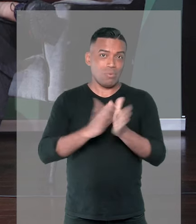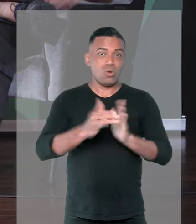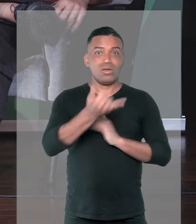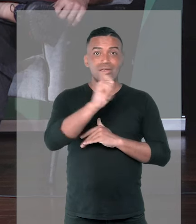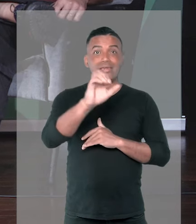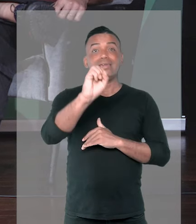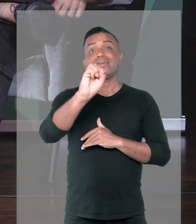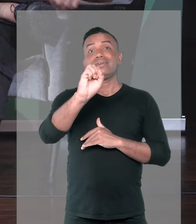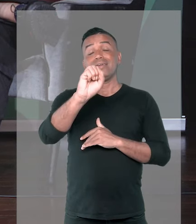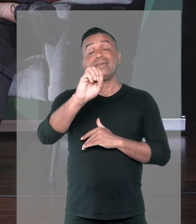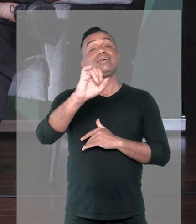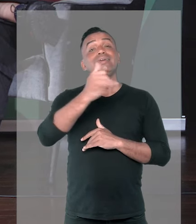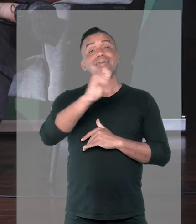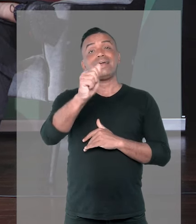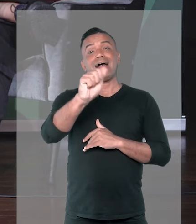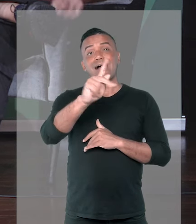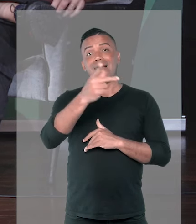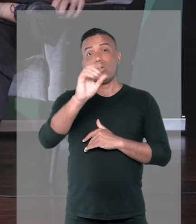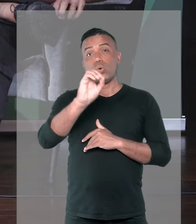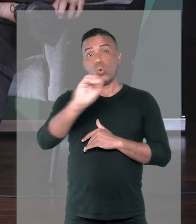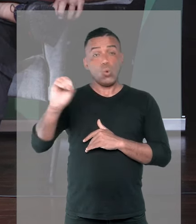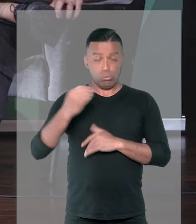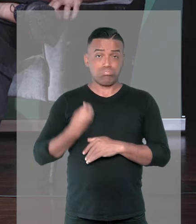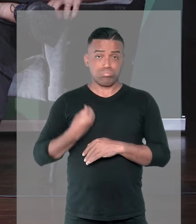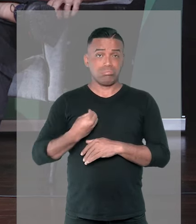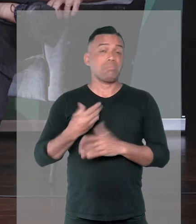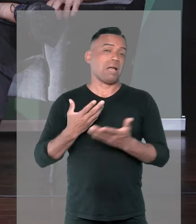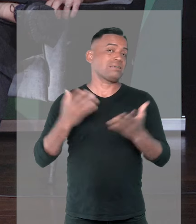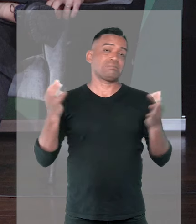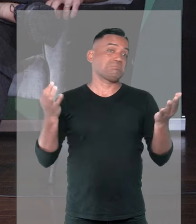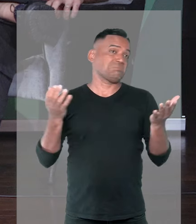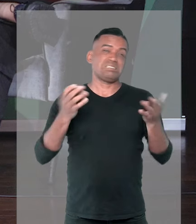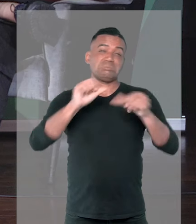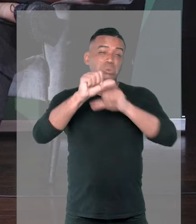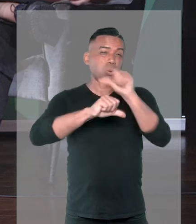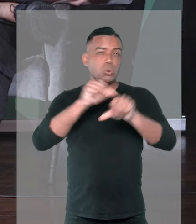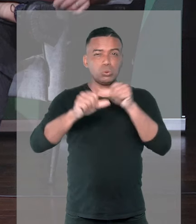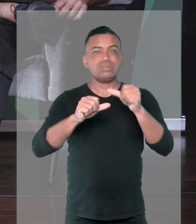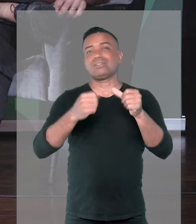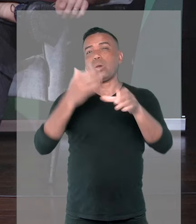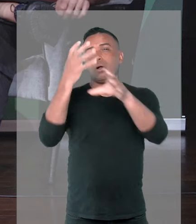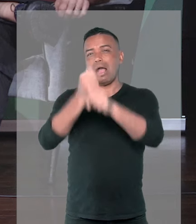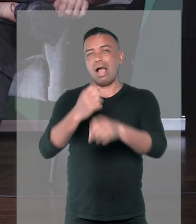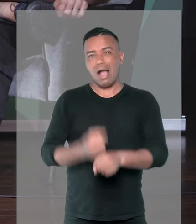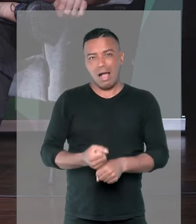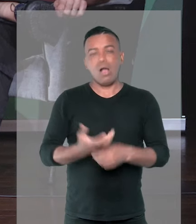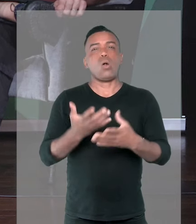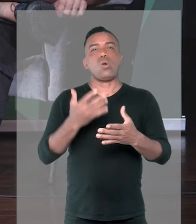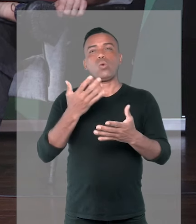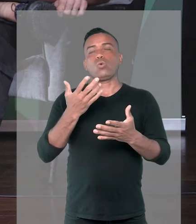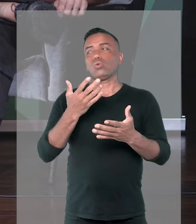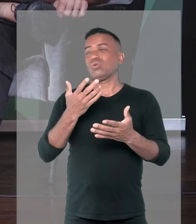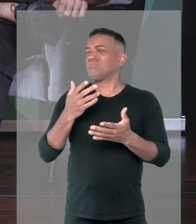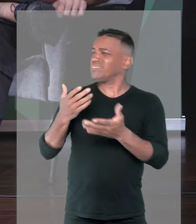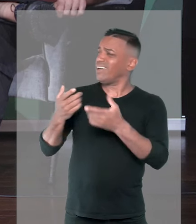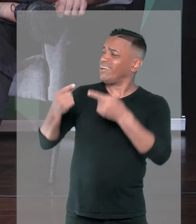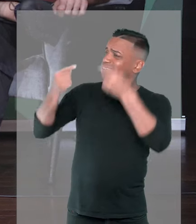eles foram suplantados por um desenvolvimento algorítmico totalmente diferente do modelo que eles tinam mas o que que você defende sobre isso no seu